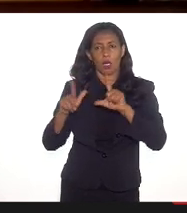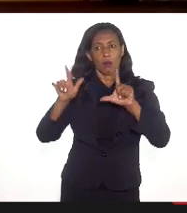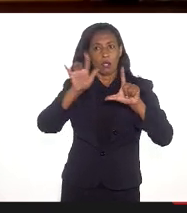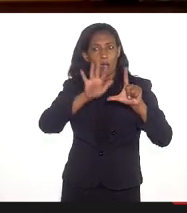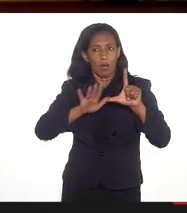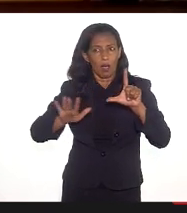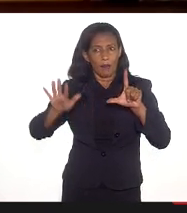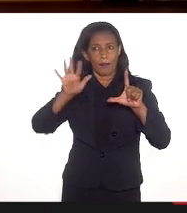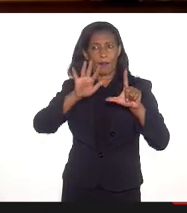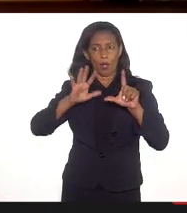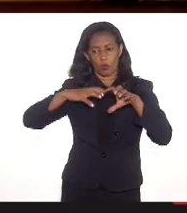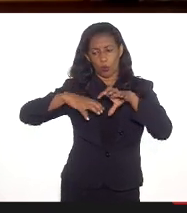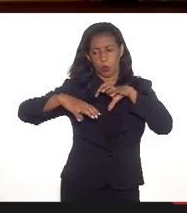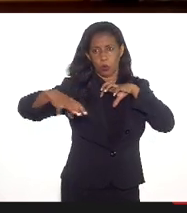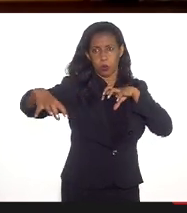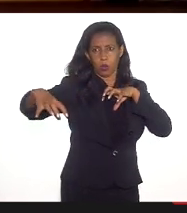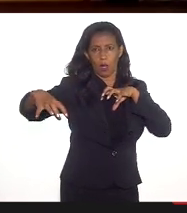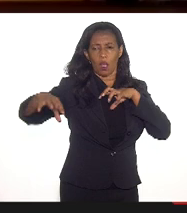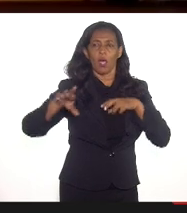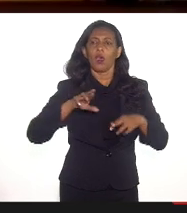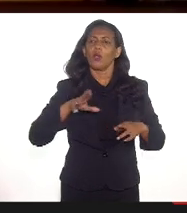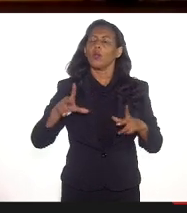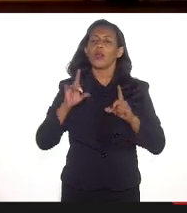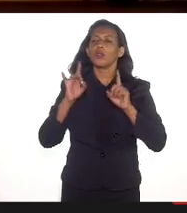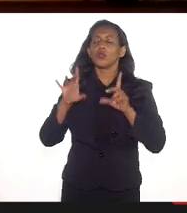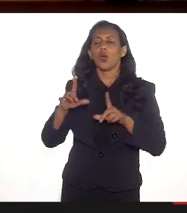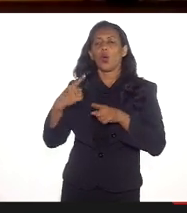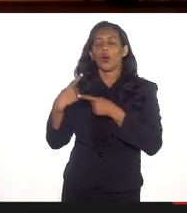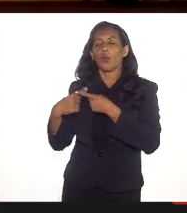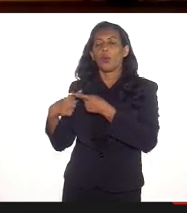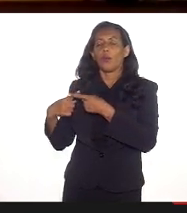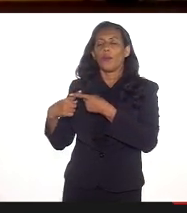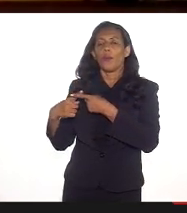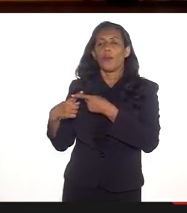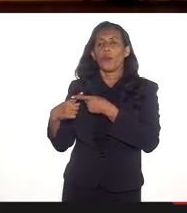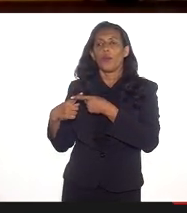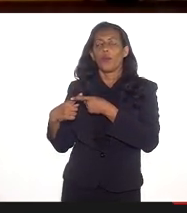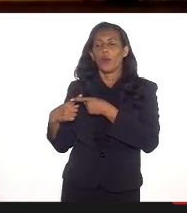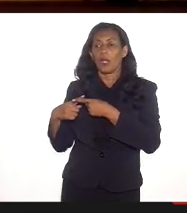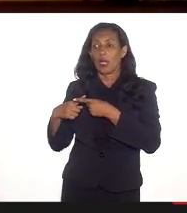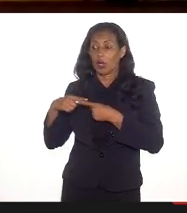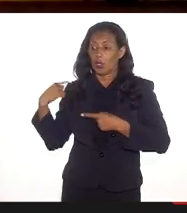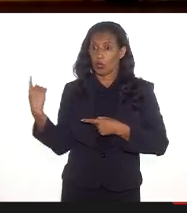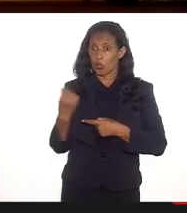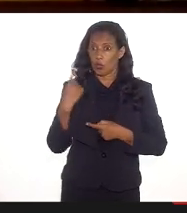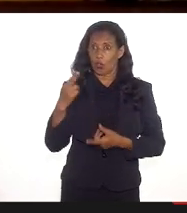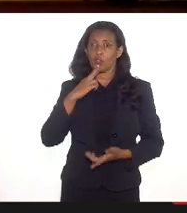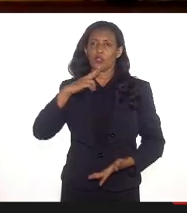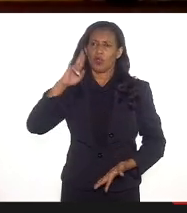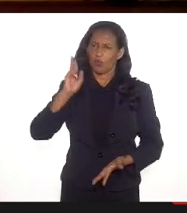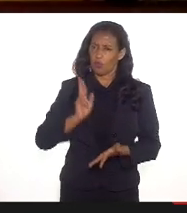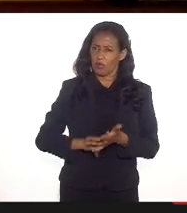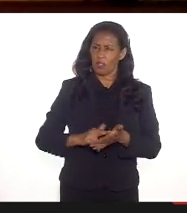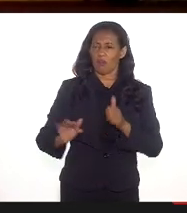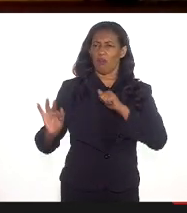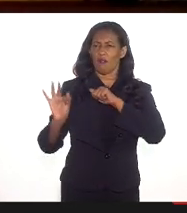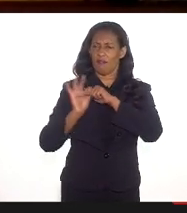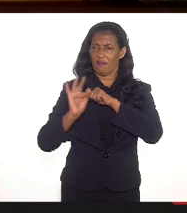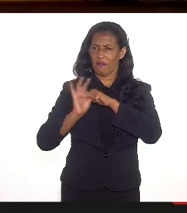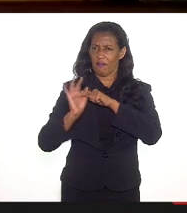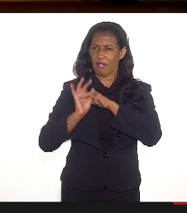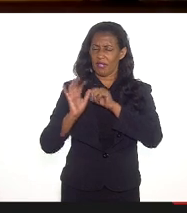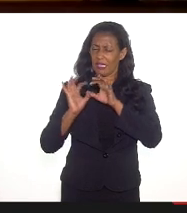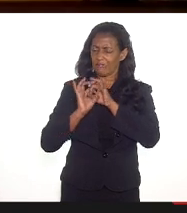deu apenas pelas características desse alunado, e sim porque, e nós reconhecemos aqui, a FITEC reconheceu a autonomia